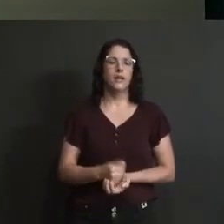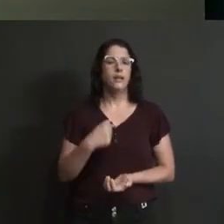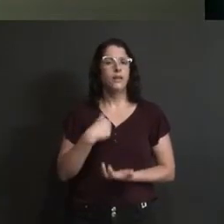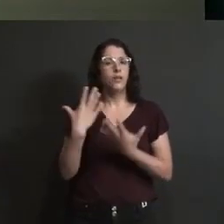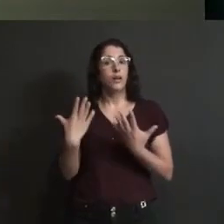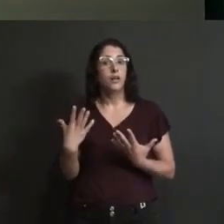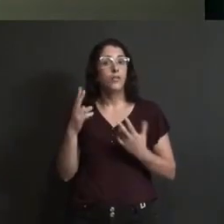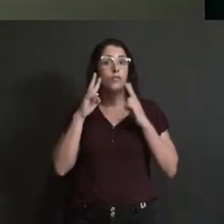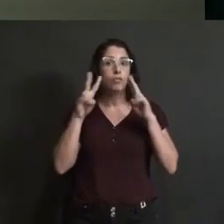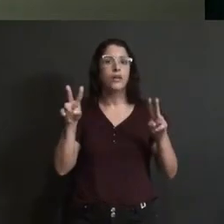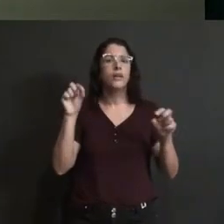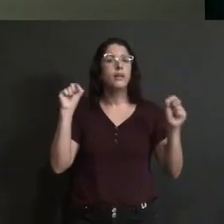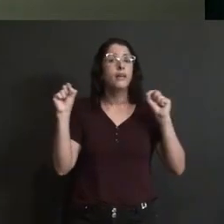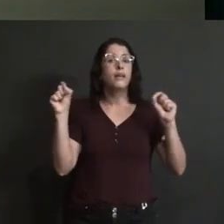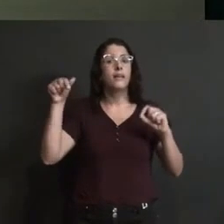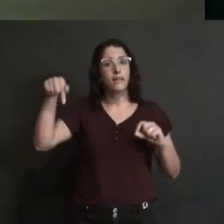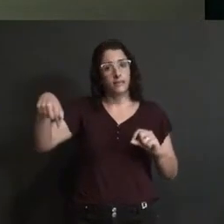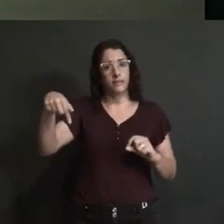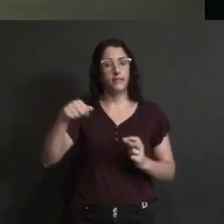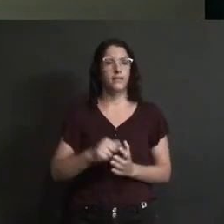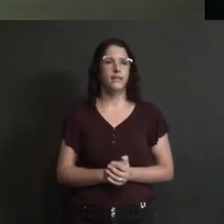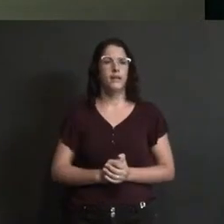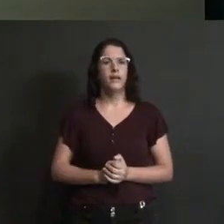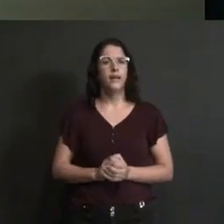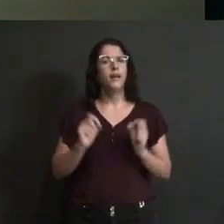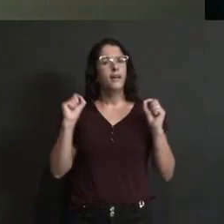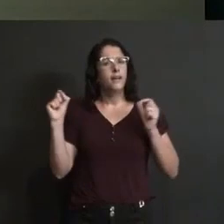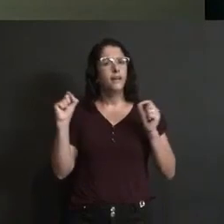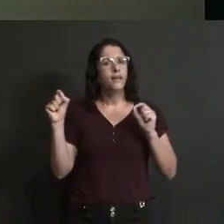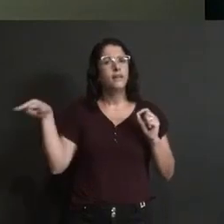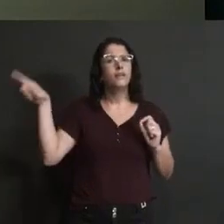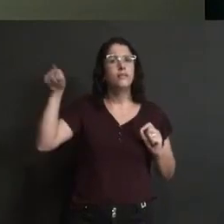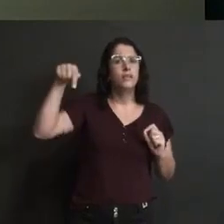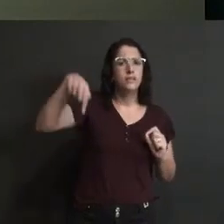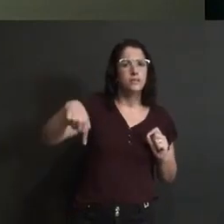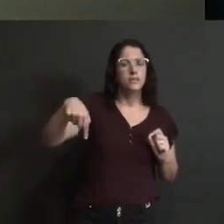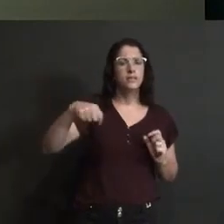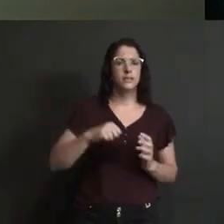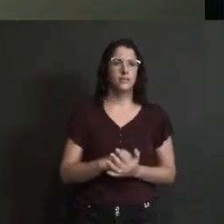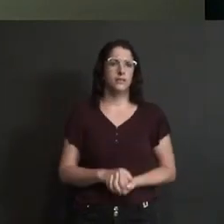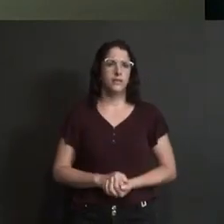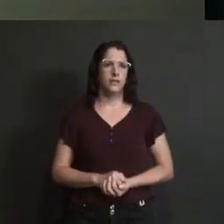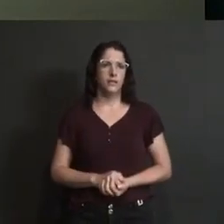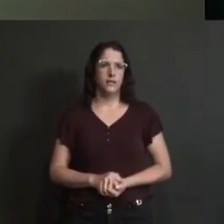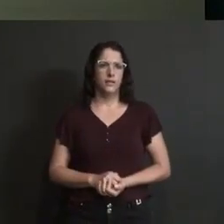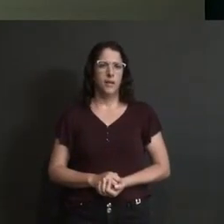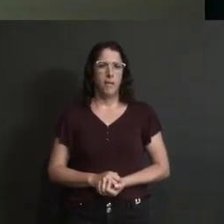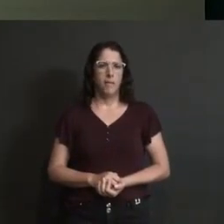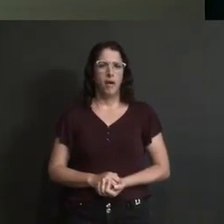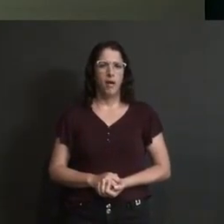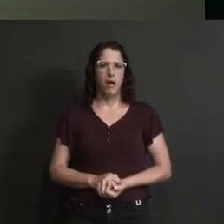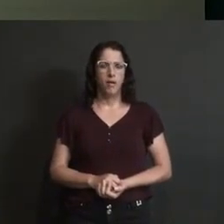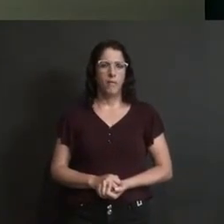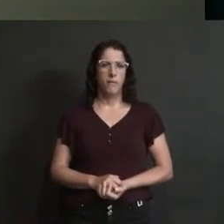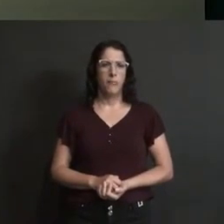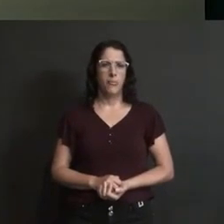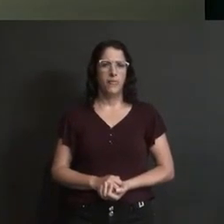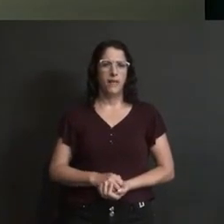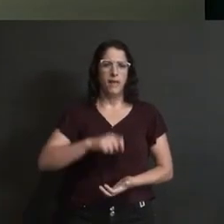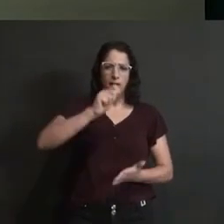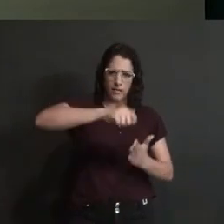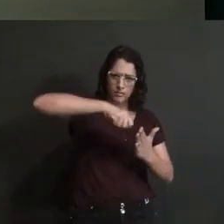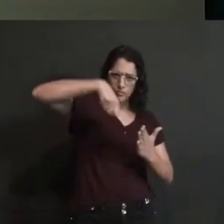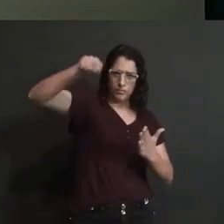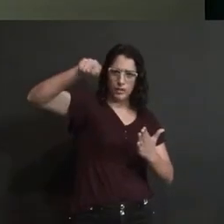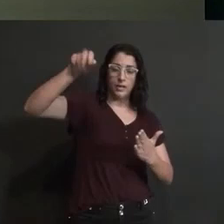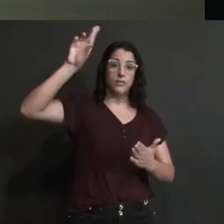Quem vai fazer um esforço? Quem vai validar aquilo que o Senhor está fazendo?